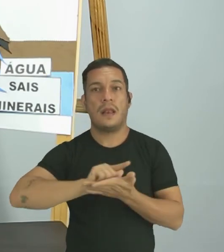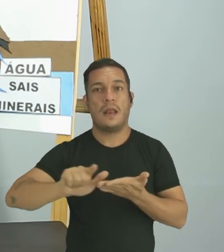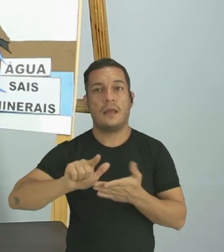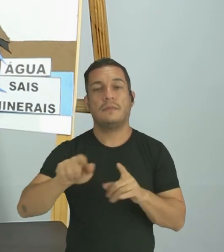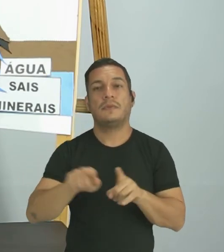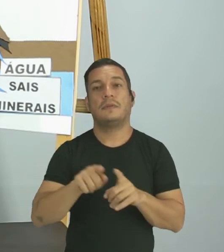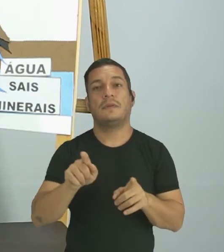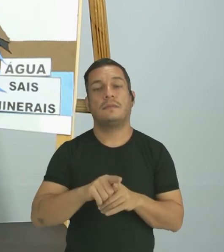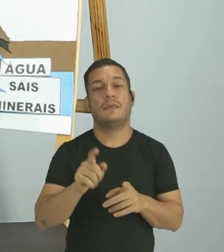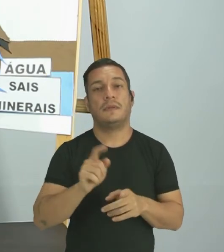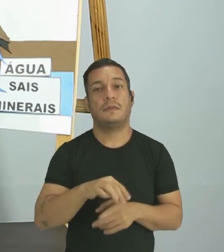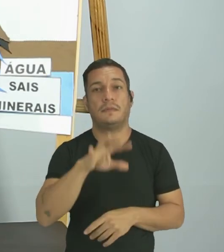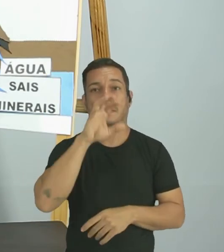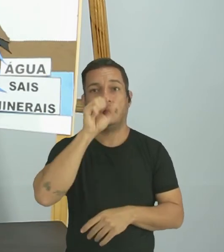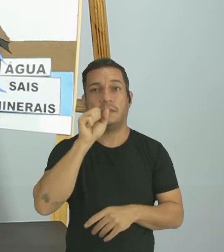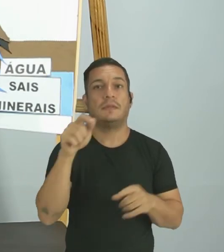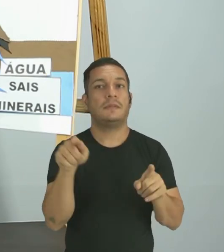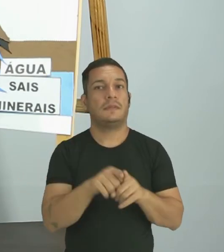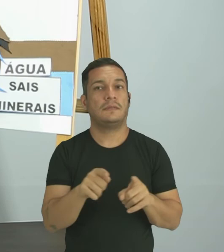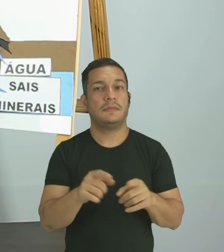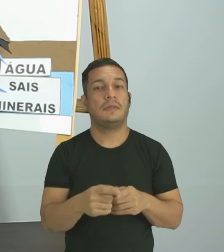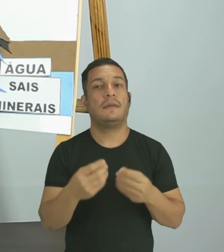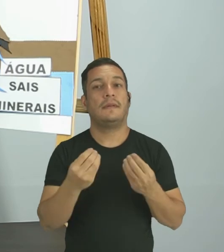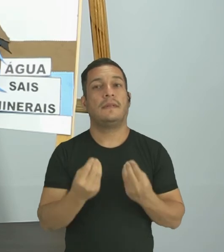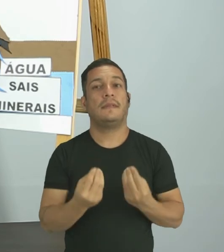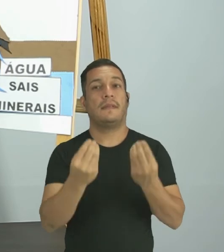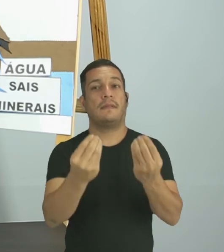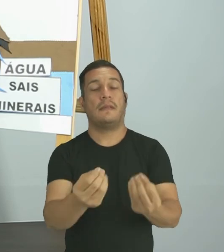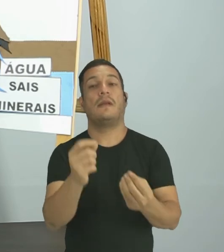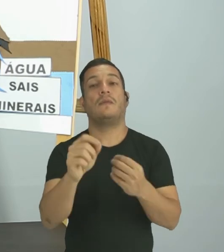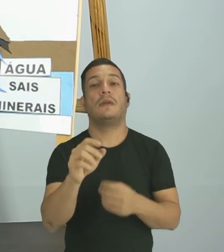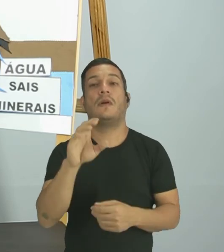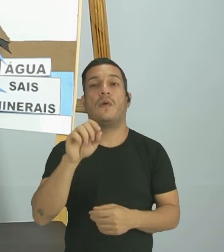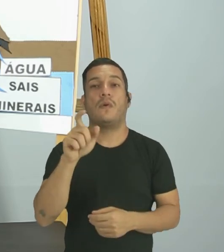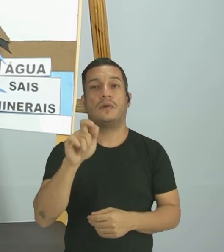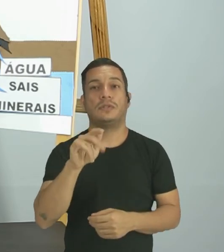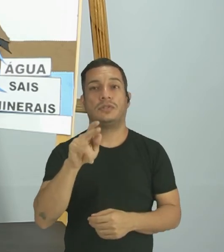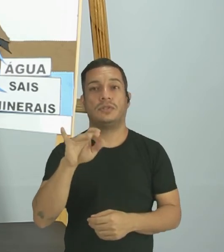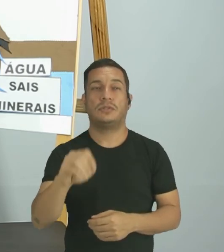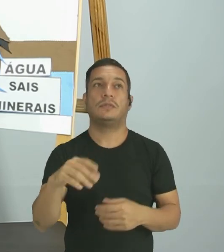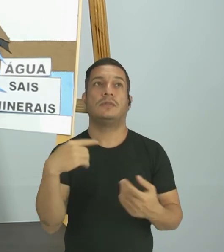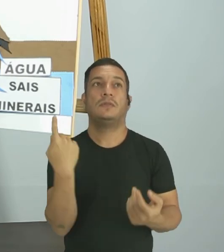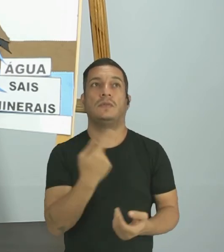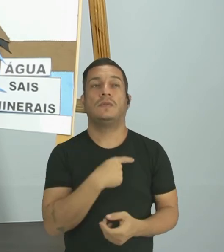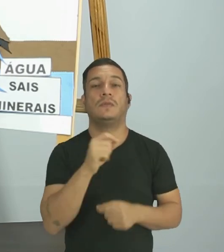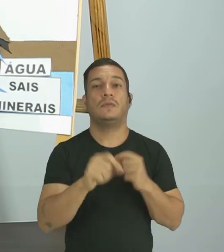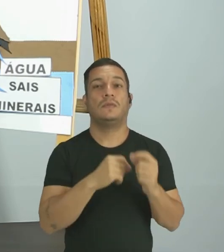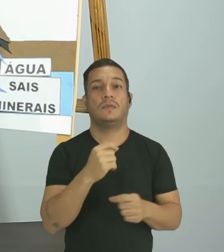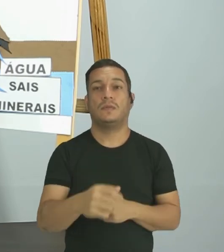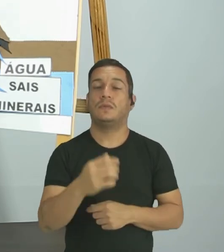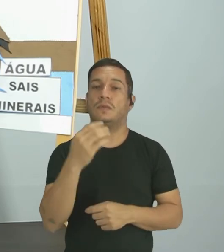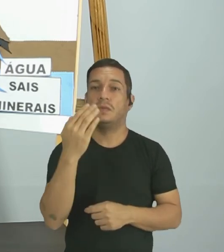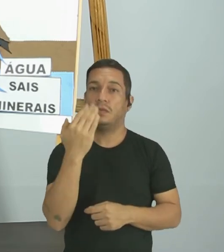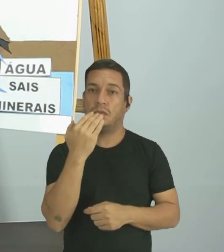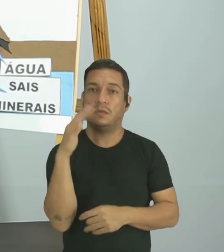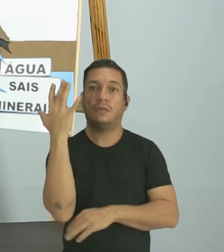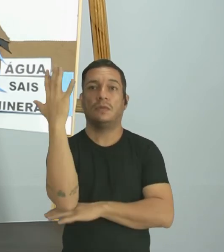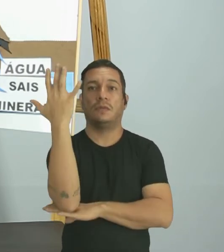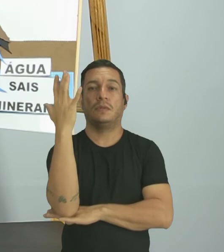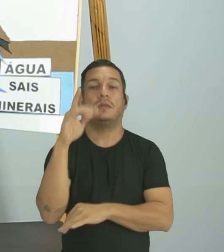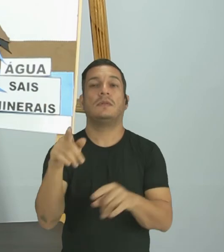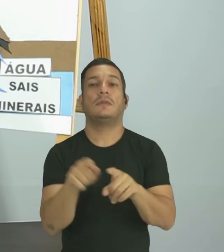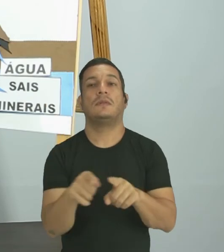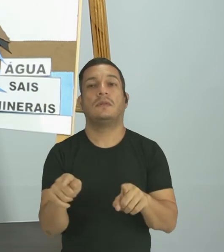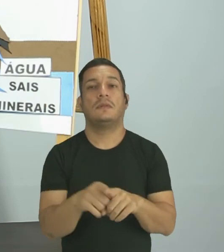mesma respirar, ela também nos dá esse oxigênio. Então, nós nos alimentamos das plantas e